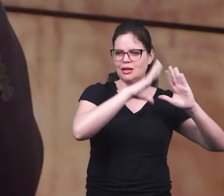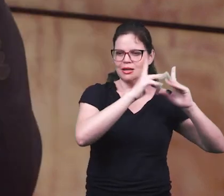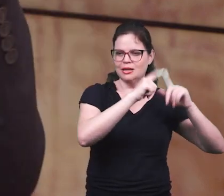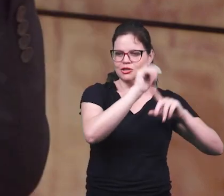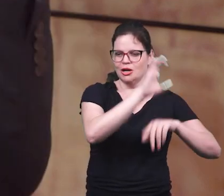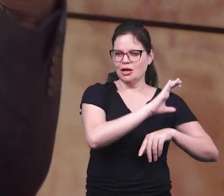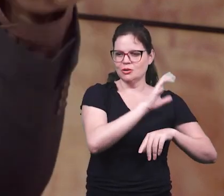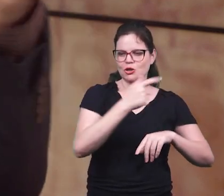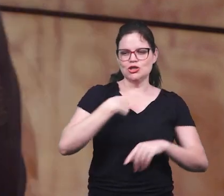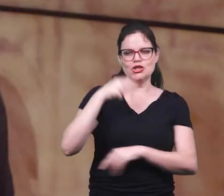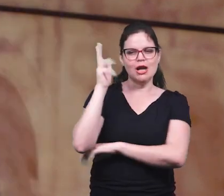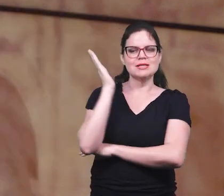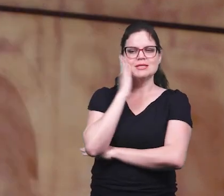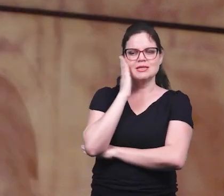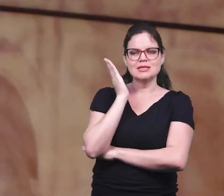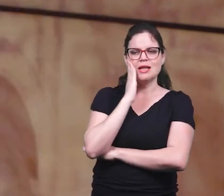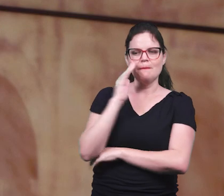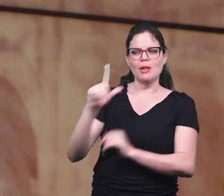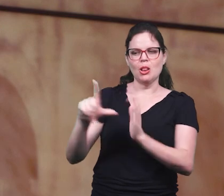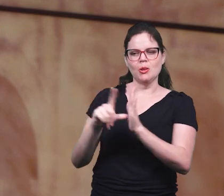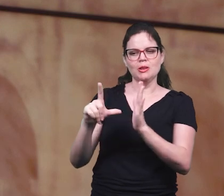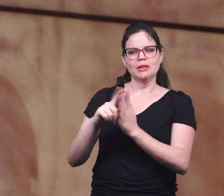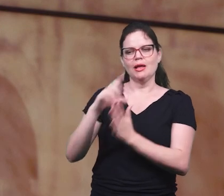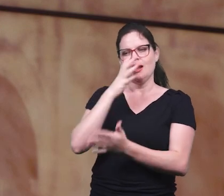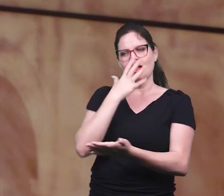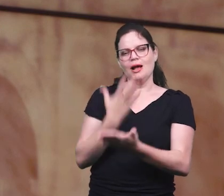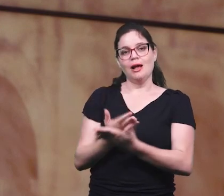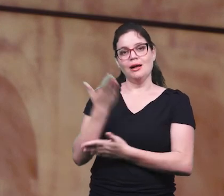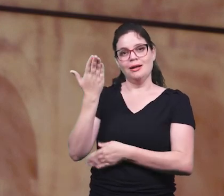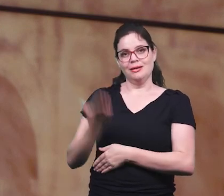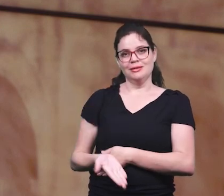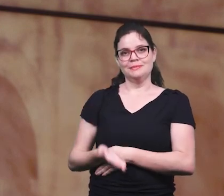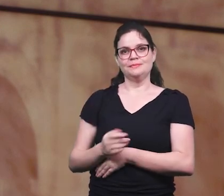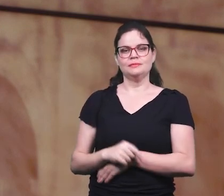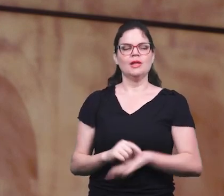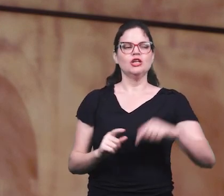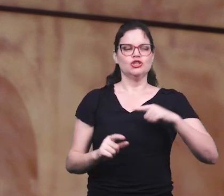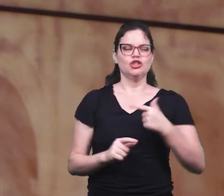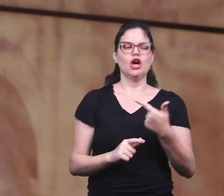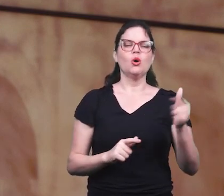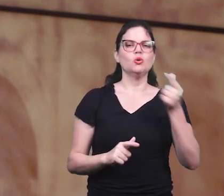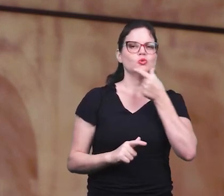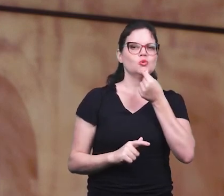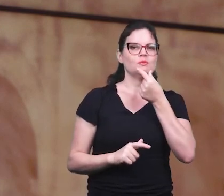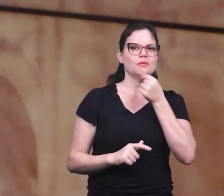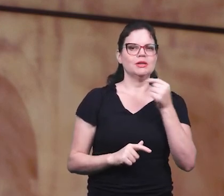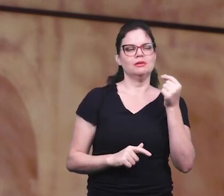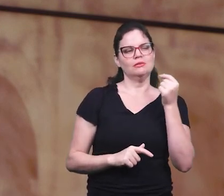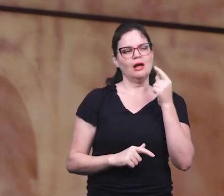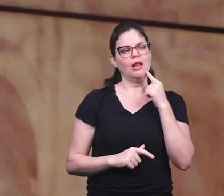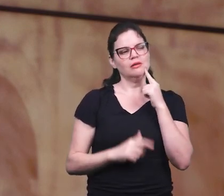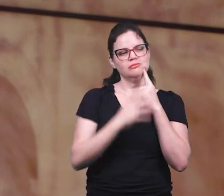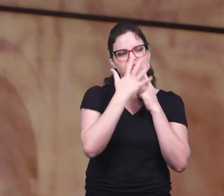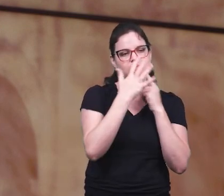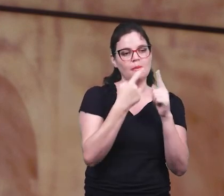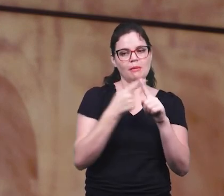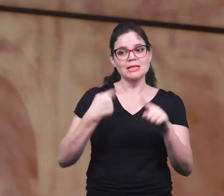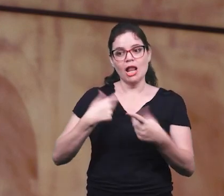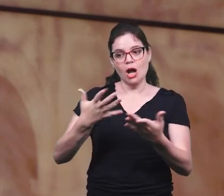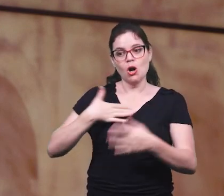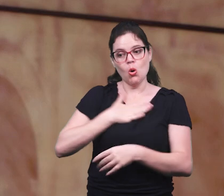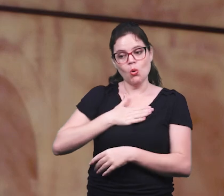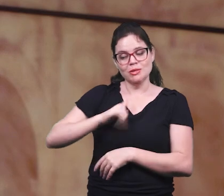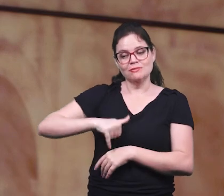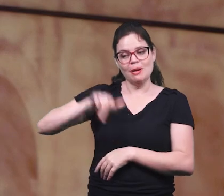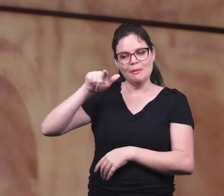esses reformadores, mas ela admirava Lutero, embora ela tinha outro rapaz que ela admirava também, que era igual Lutero, mas ela admirava mesmo